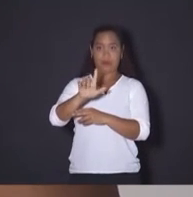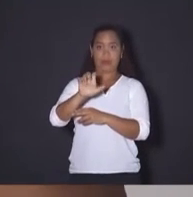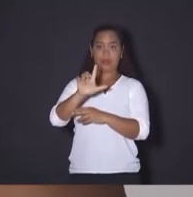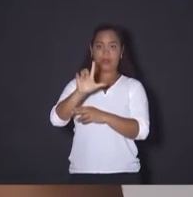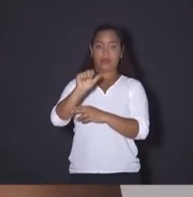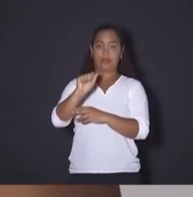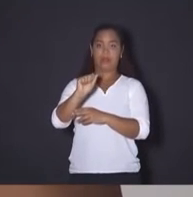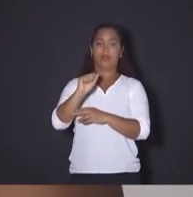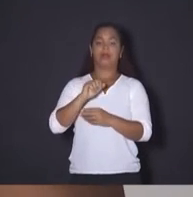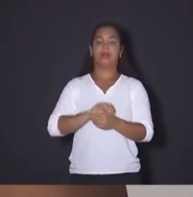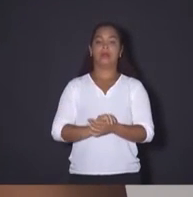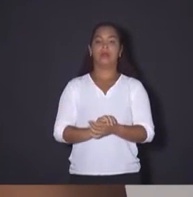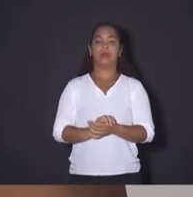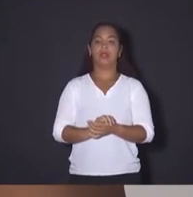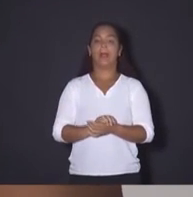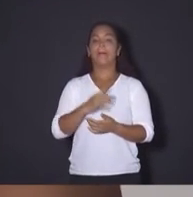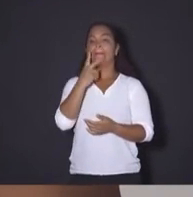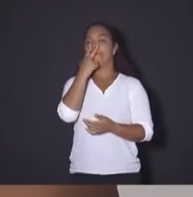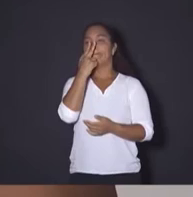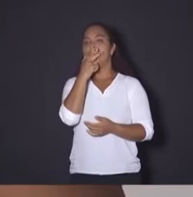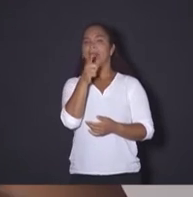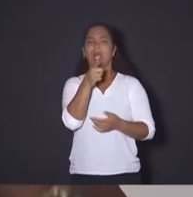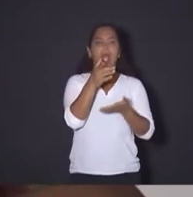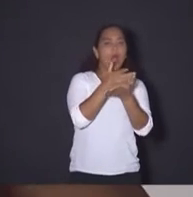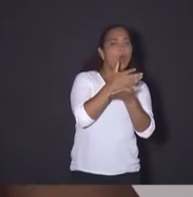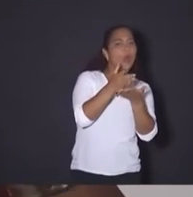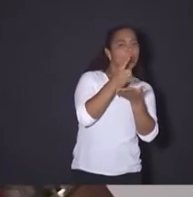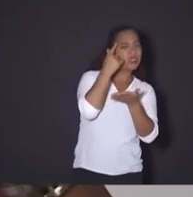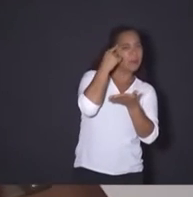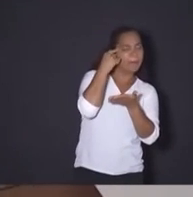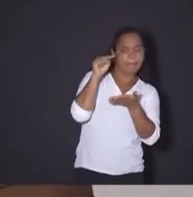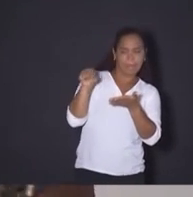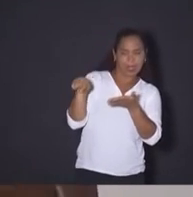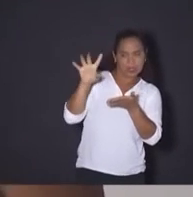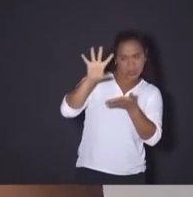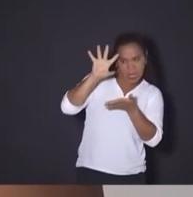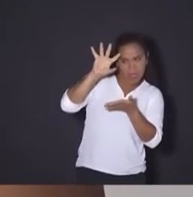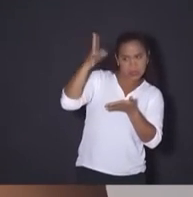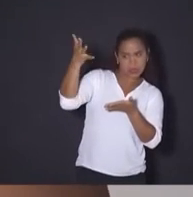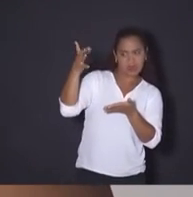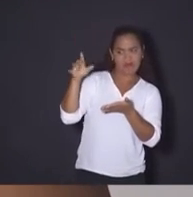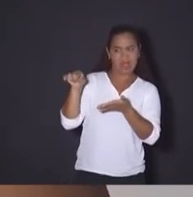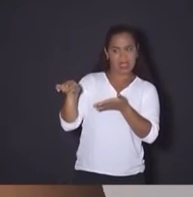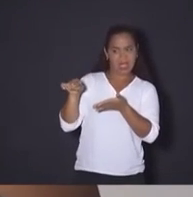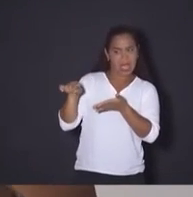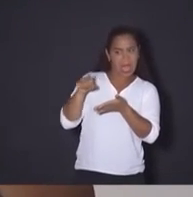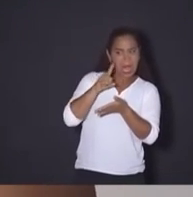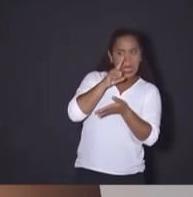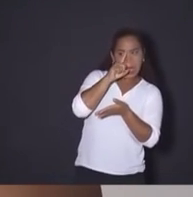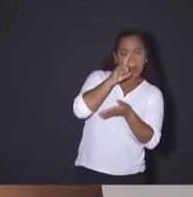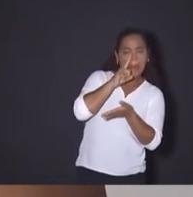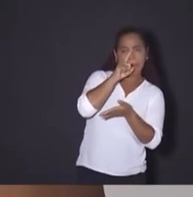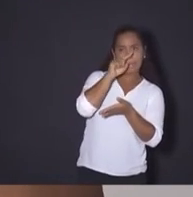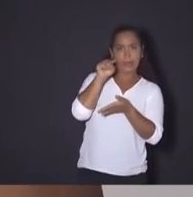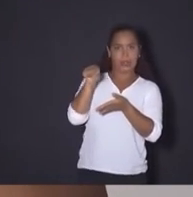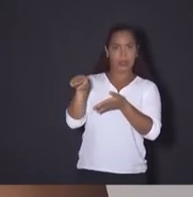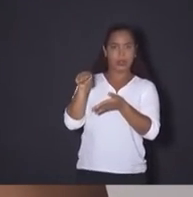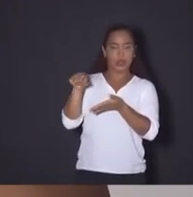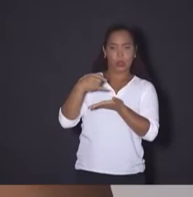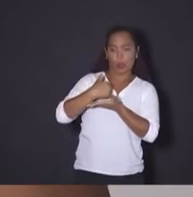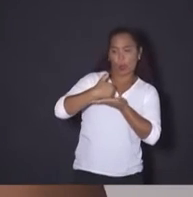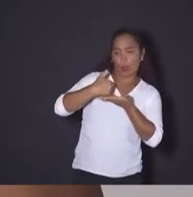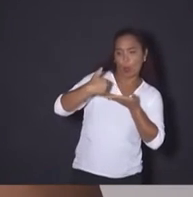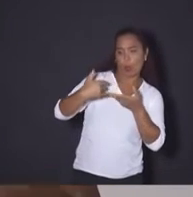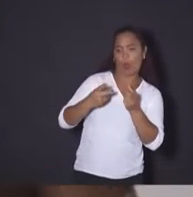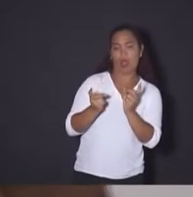parte da população uma coisa resolvida eles são eles são perigosos eles são traficantes porque aí